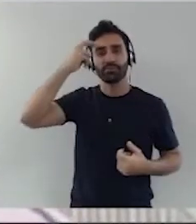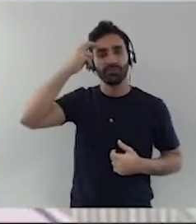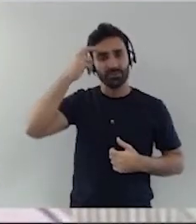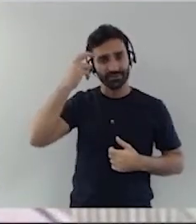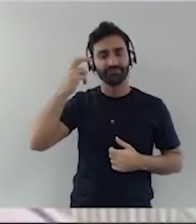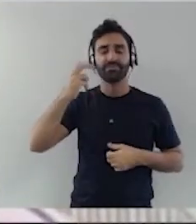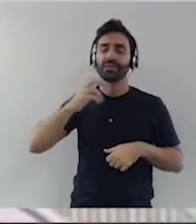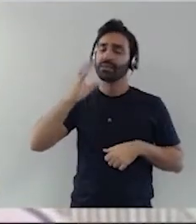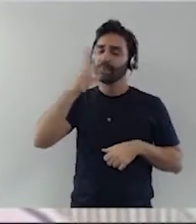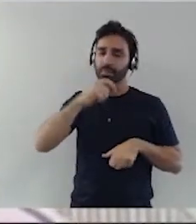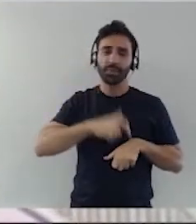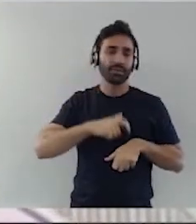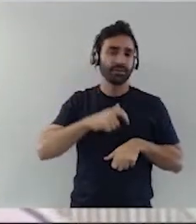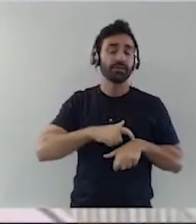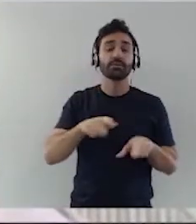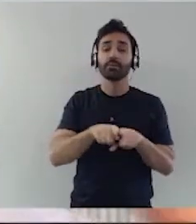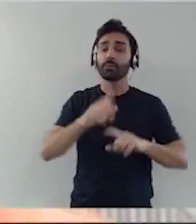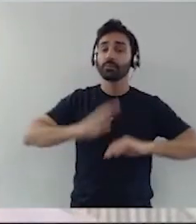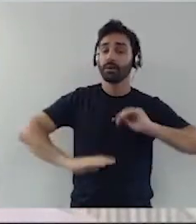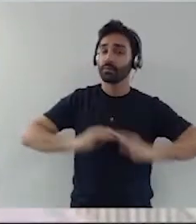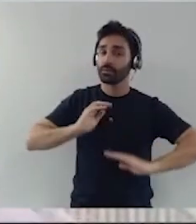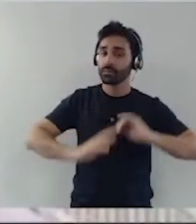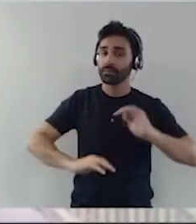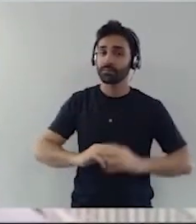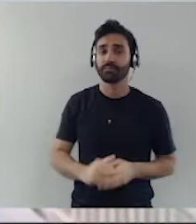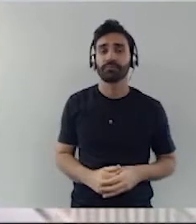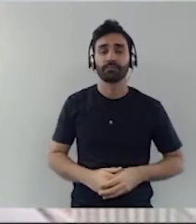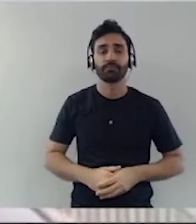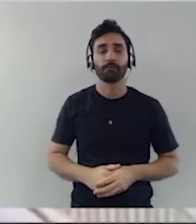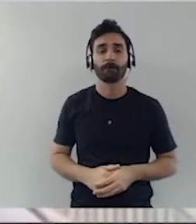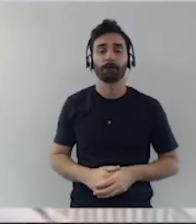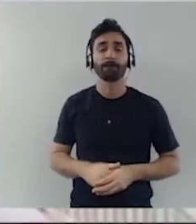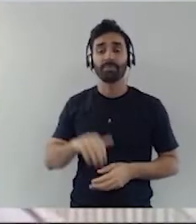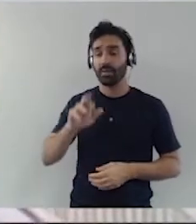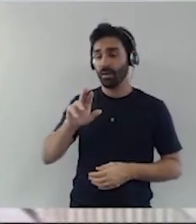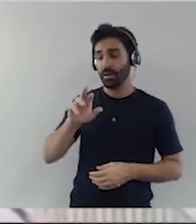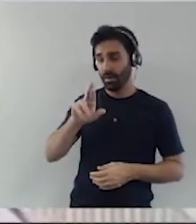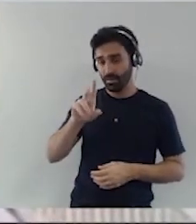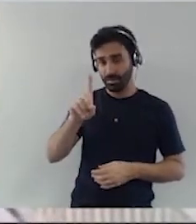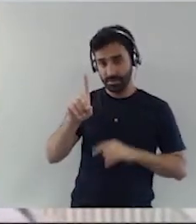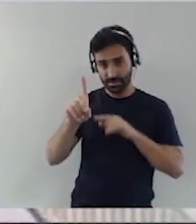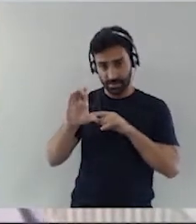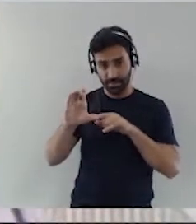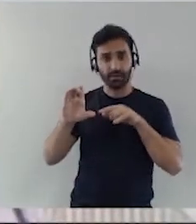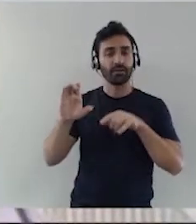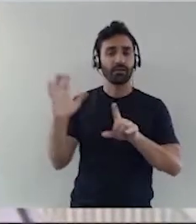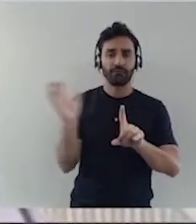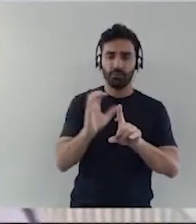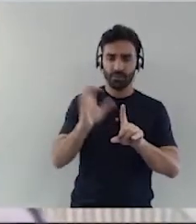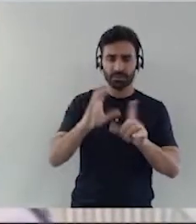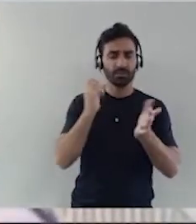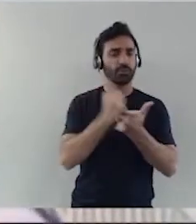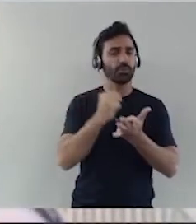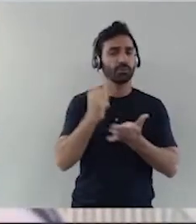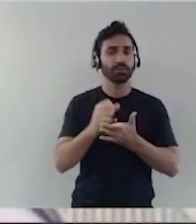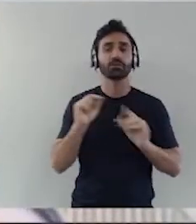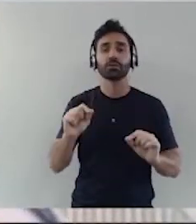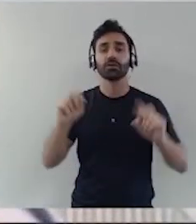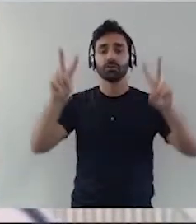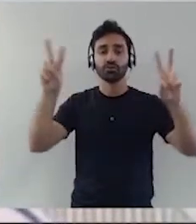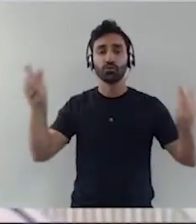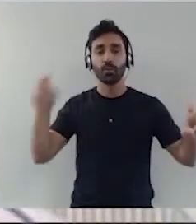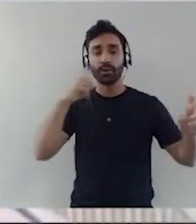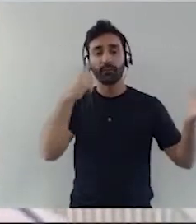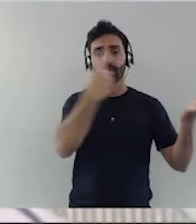tempo e demanda prática. Outro ponto que o RDC avança também nos contratos é porque ele trata da